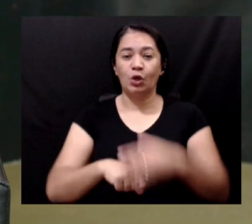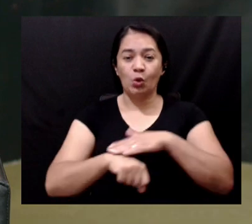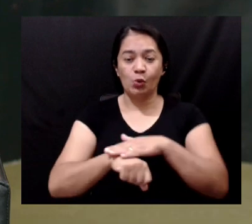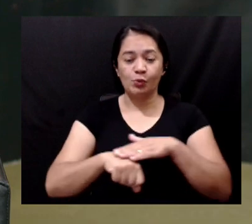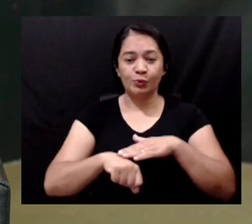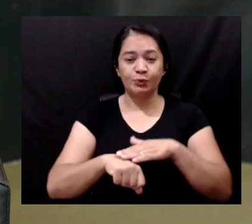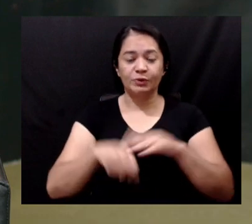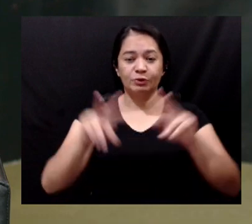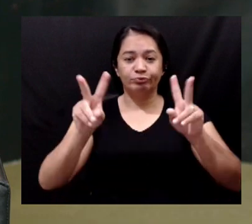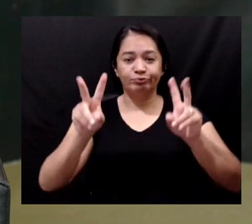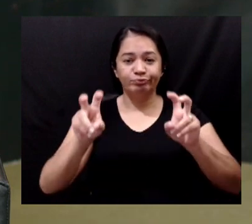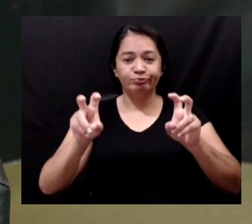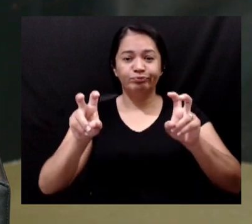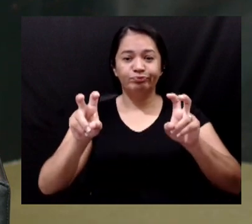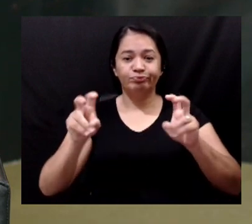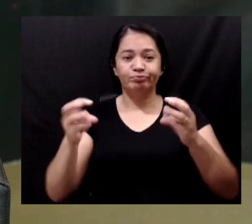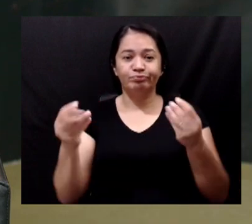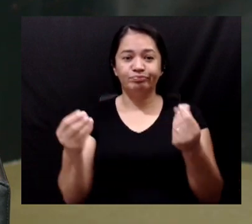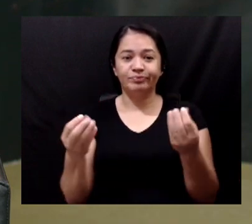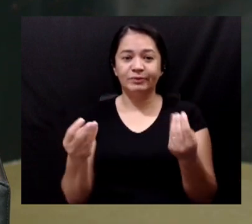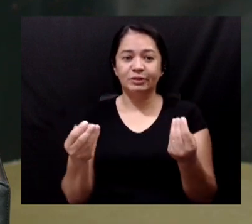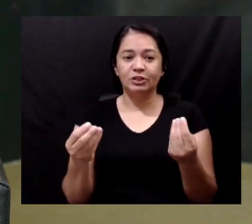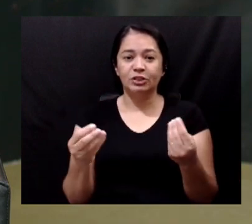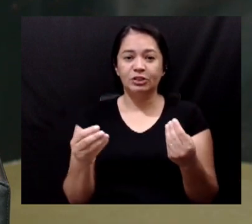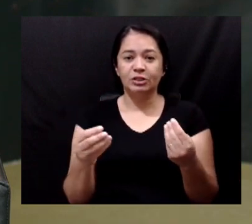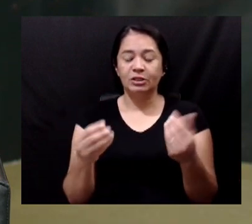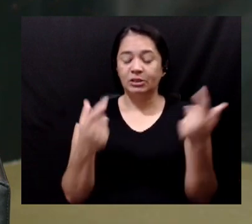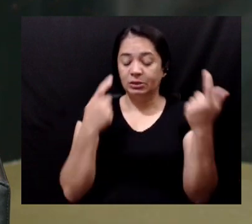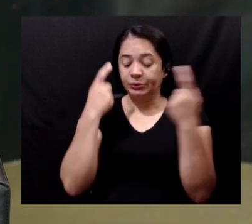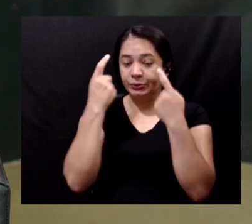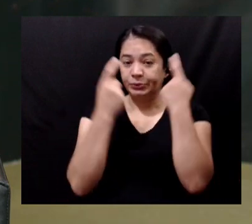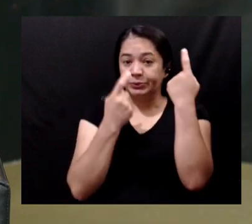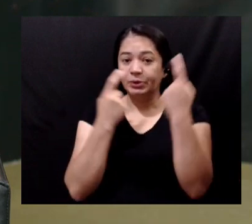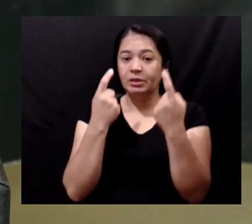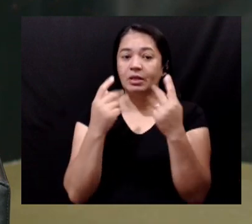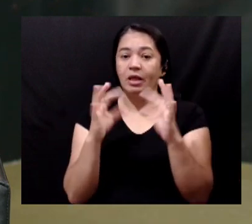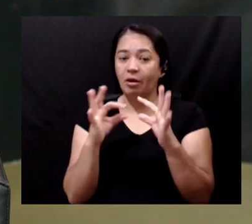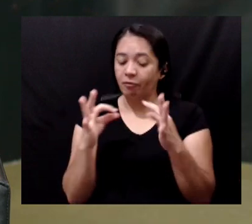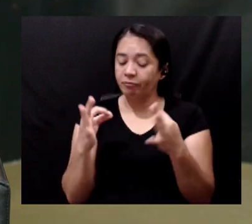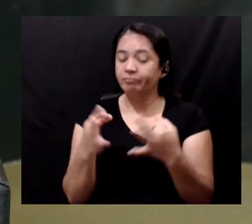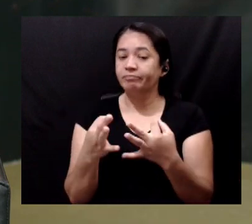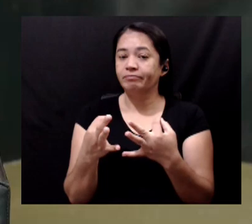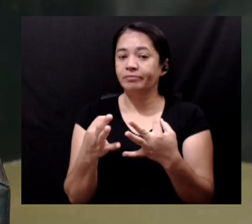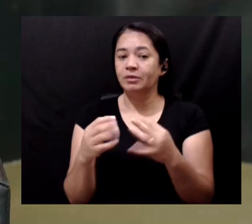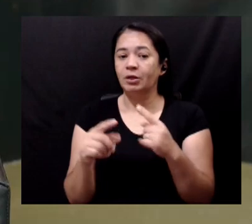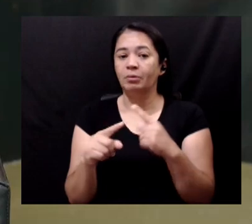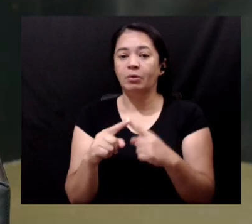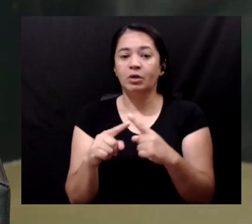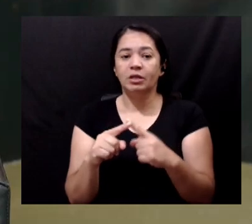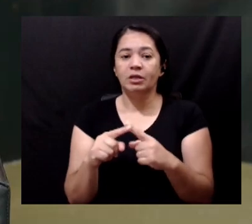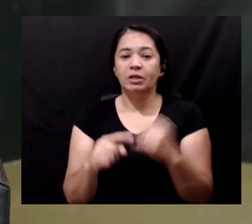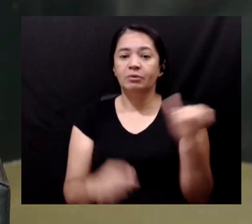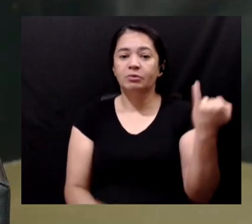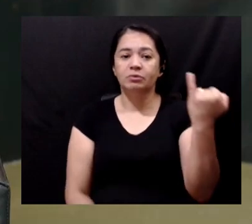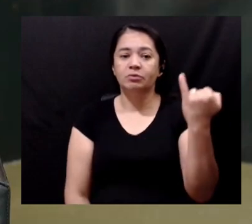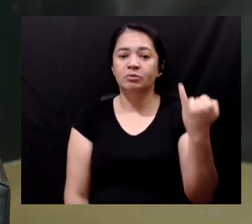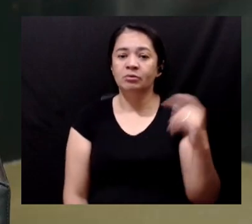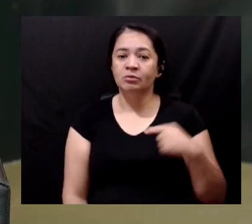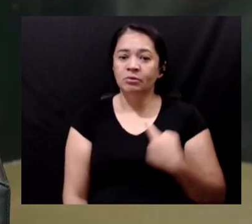tem causado preocupação aos pais, né? Porque é importante a gente ficar por dentro do